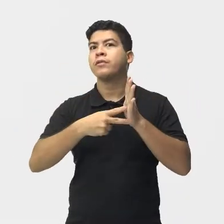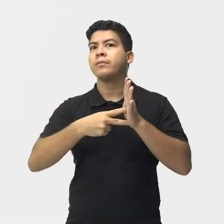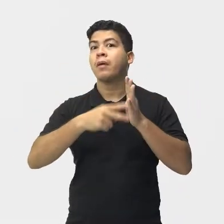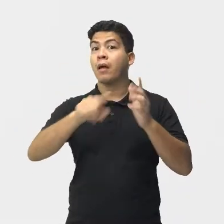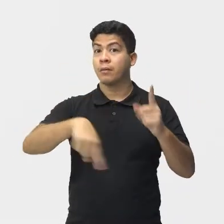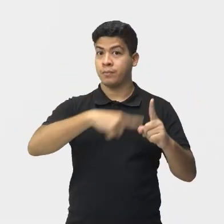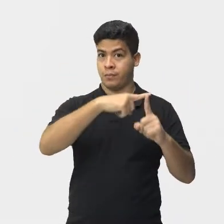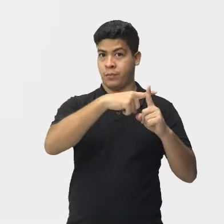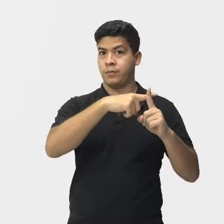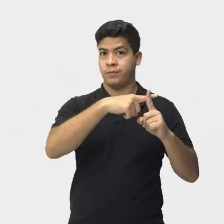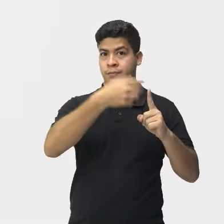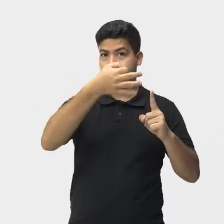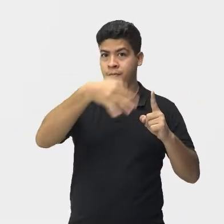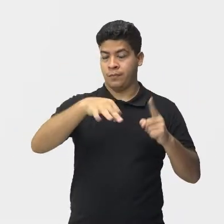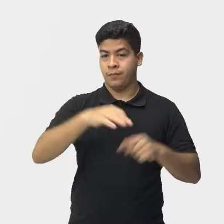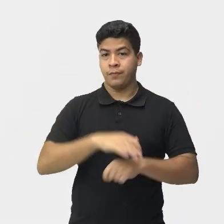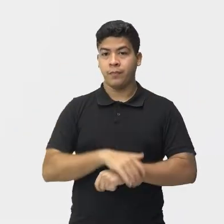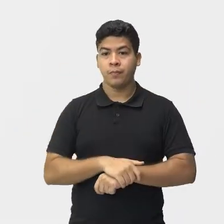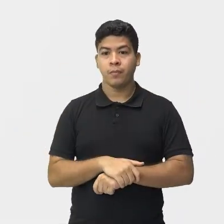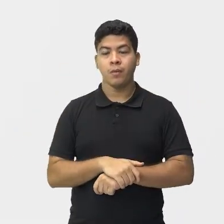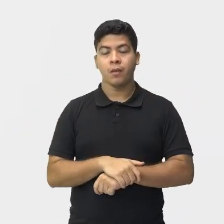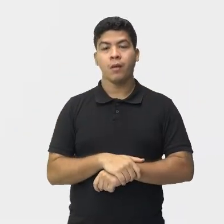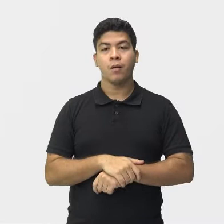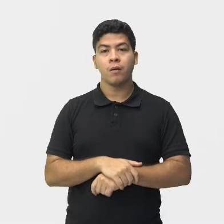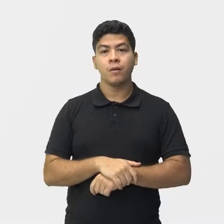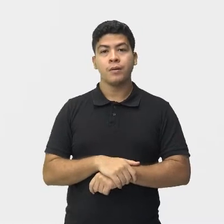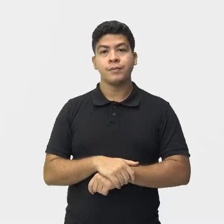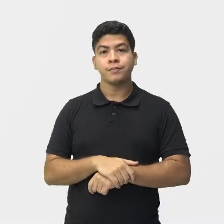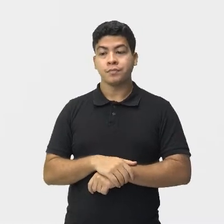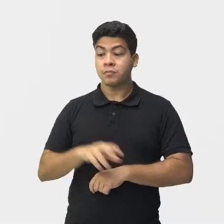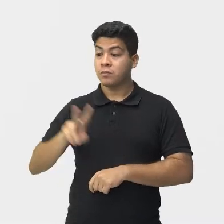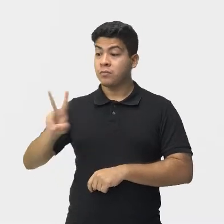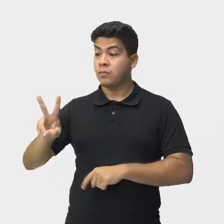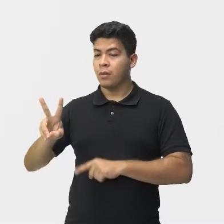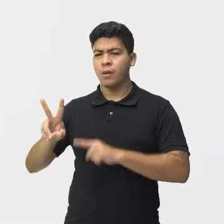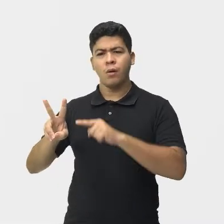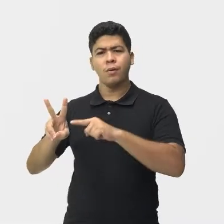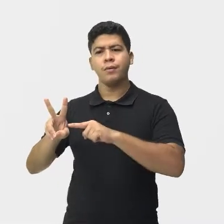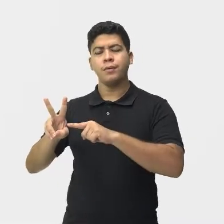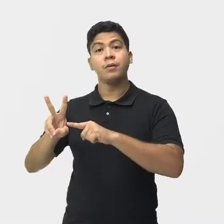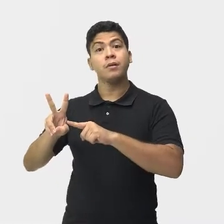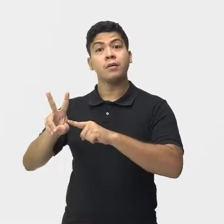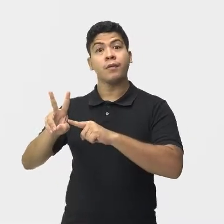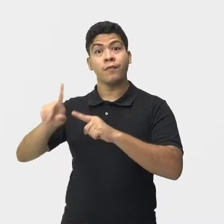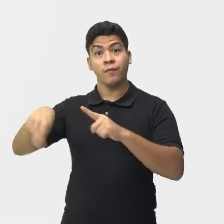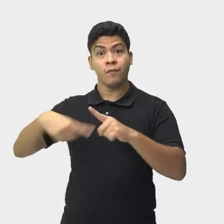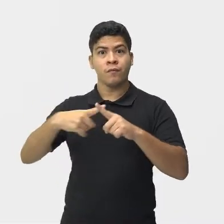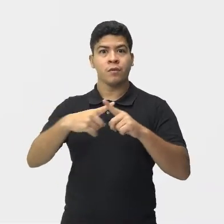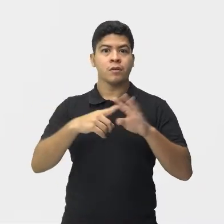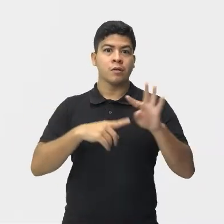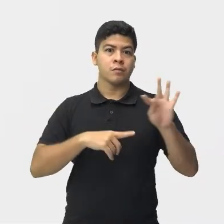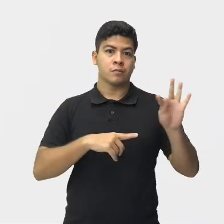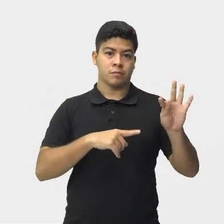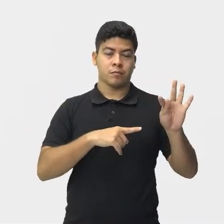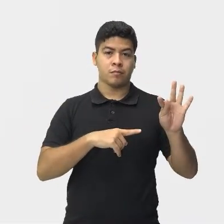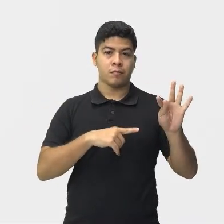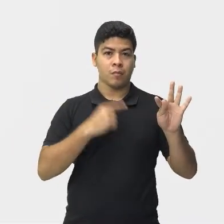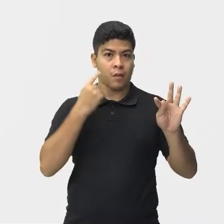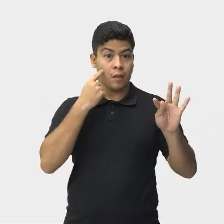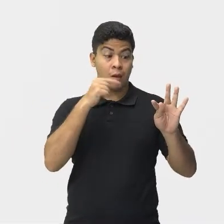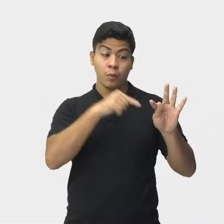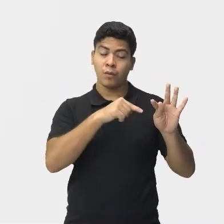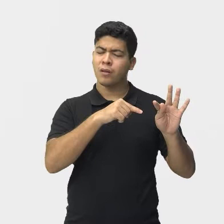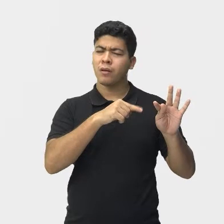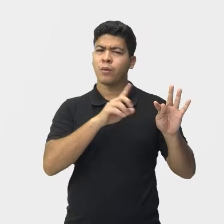representa a velocidade em função do tempo. E aí, se eu quiser calcular a aceleração, a propriedade do gráfico que diz